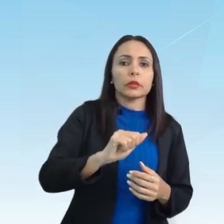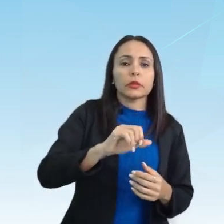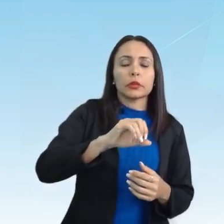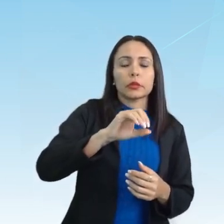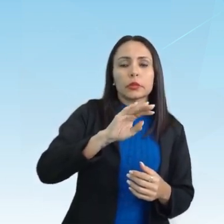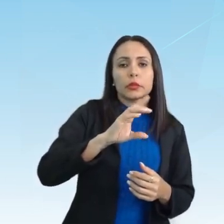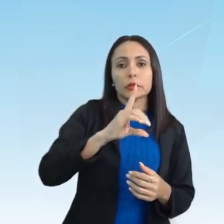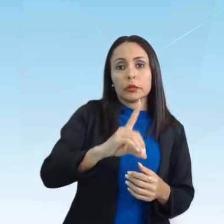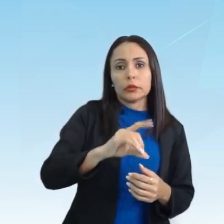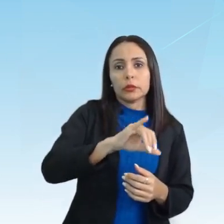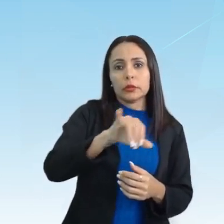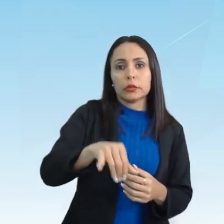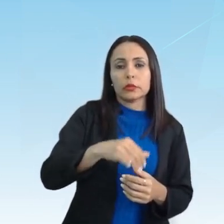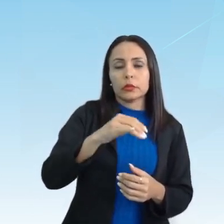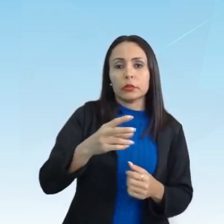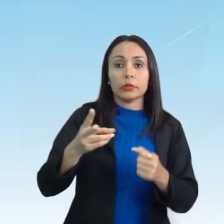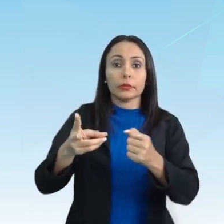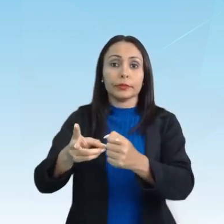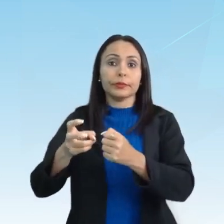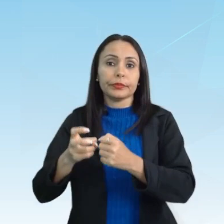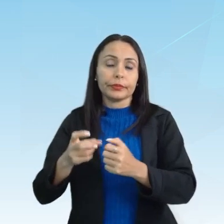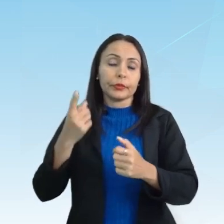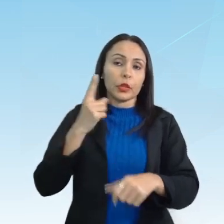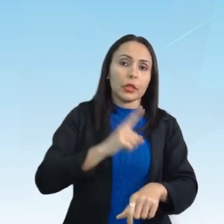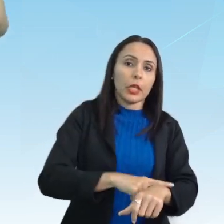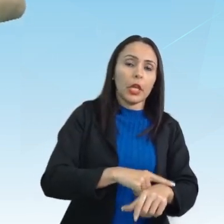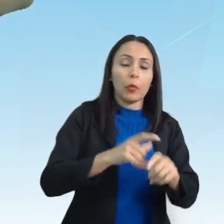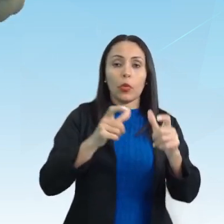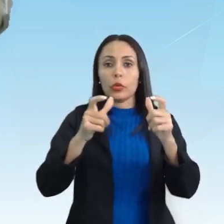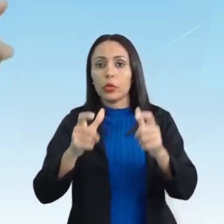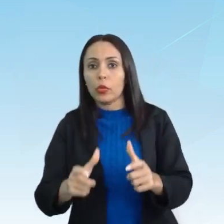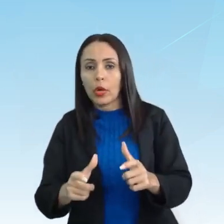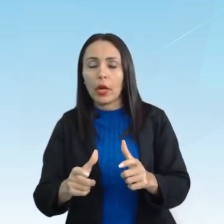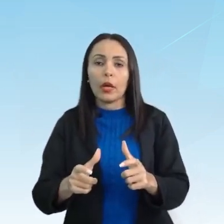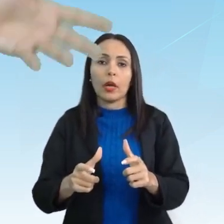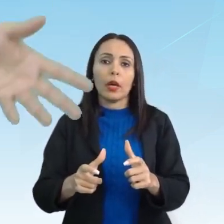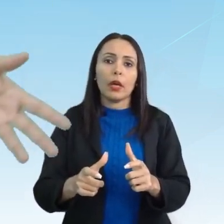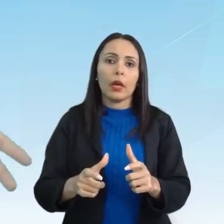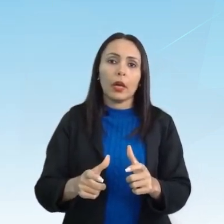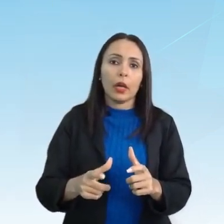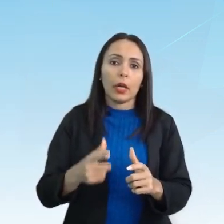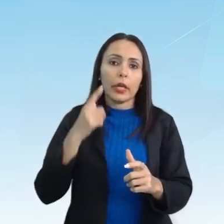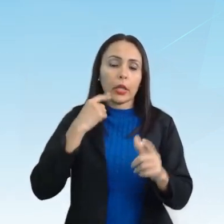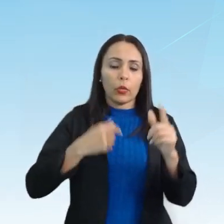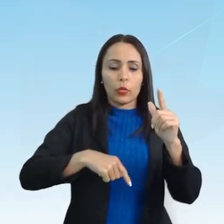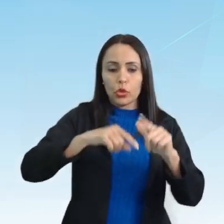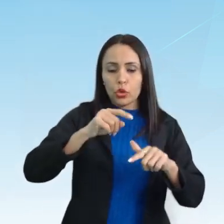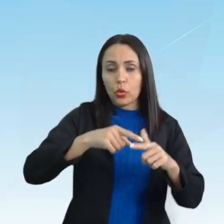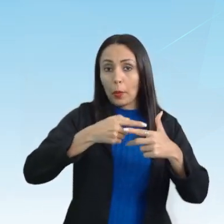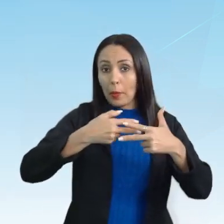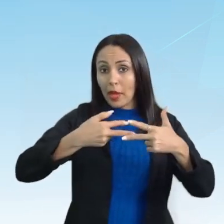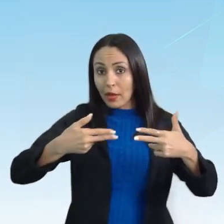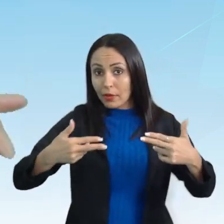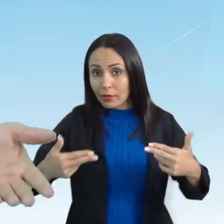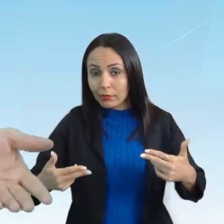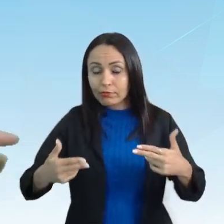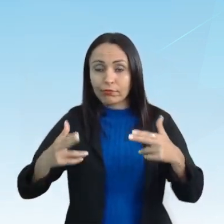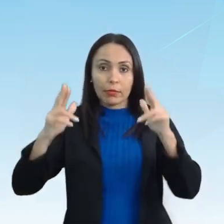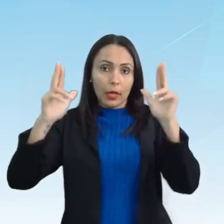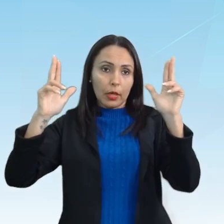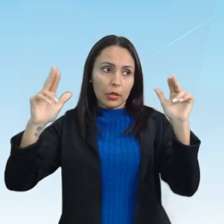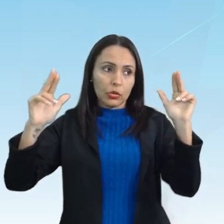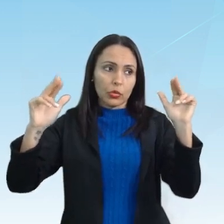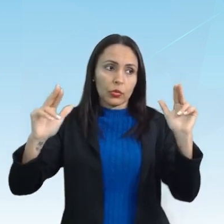que pode ser de tempo, de lugar, tempo, lugar, instrumento, certo?